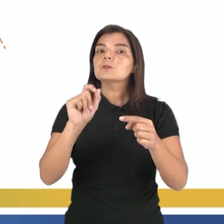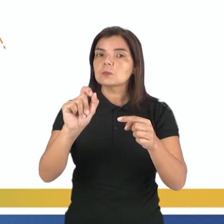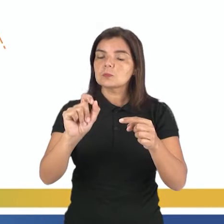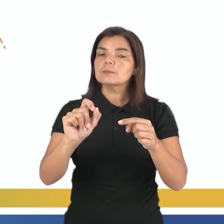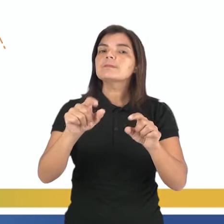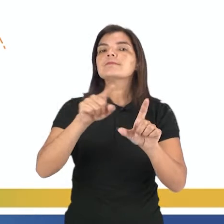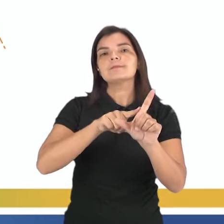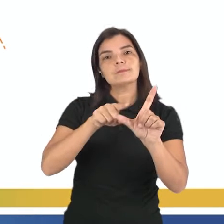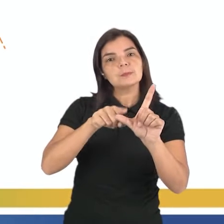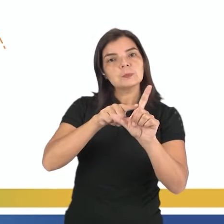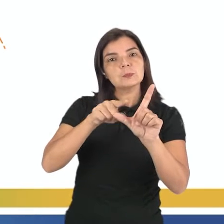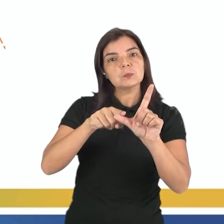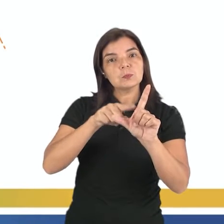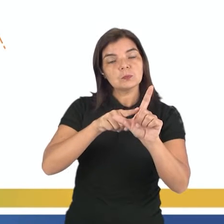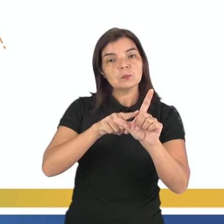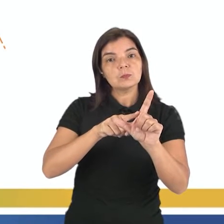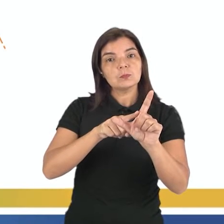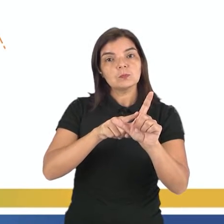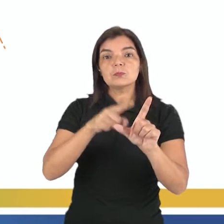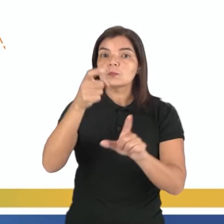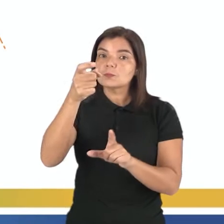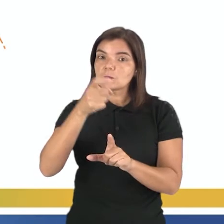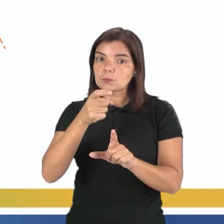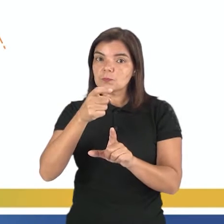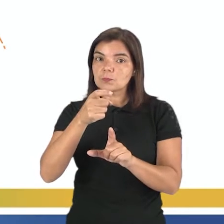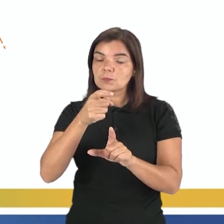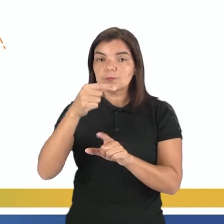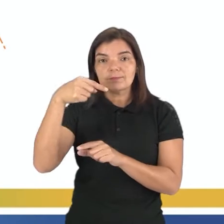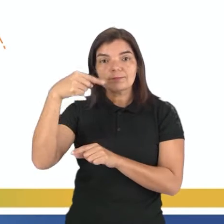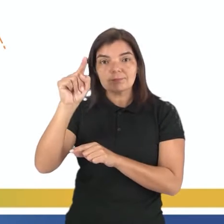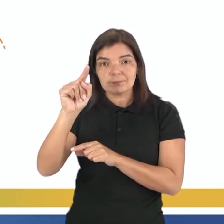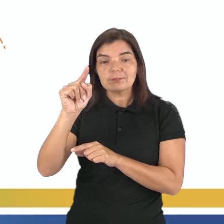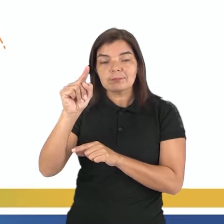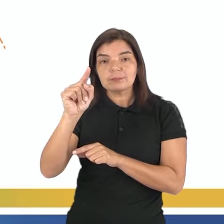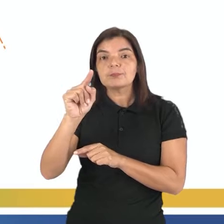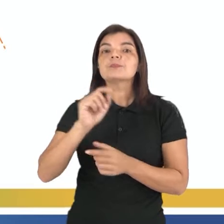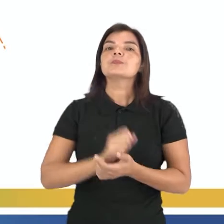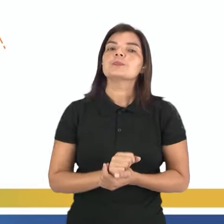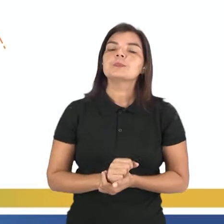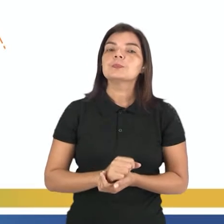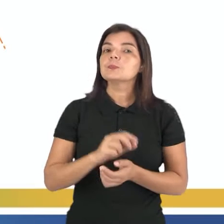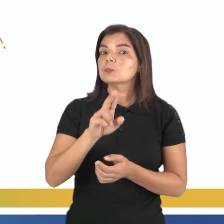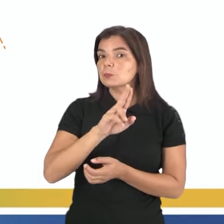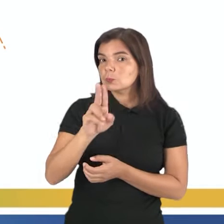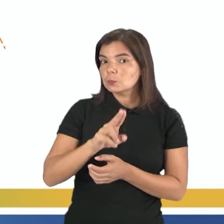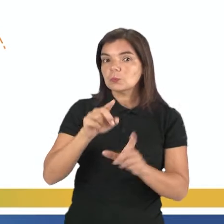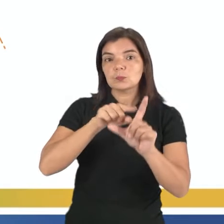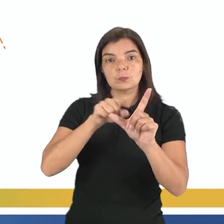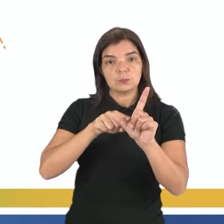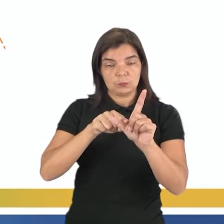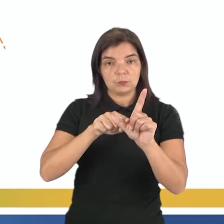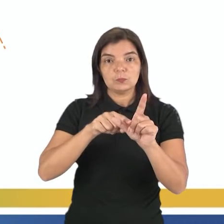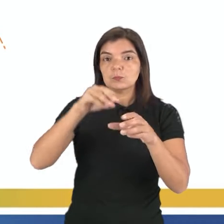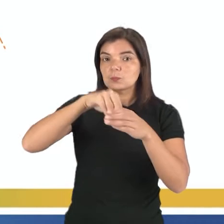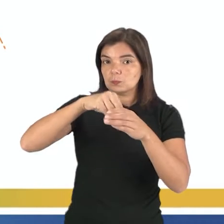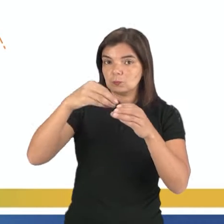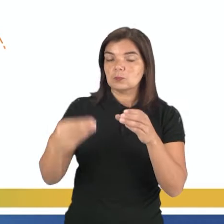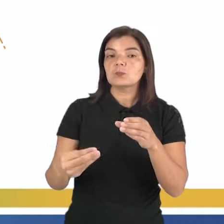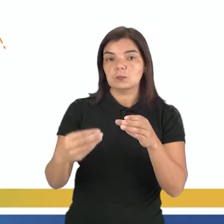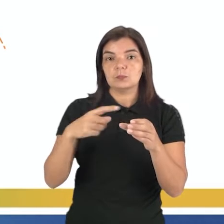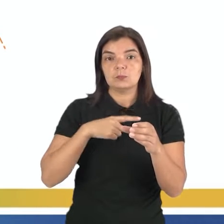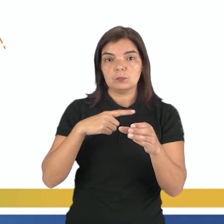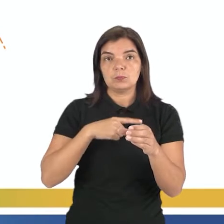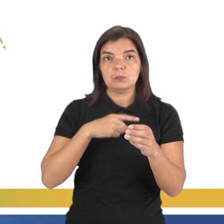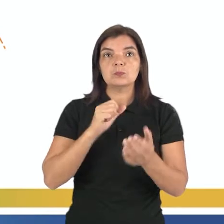para esse ângulo será o quê? Pega a letra X, coloca o acento circunflexo em cima. Então, os ângulos externos aí desse triângulo, nós